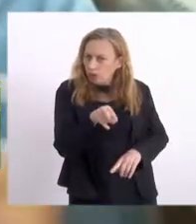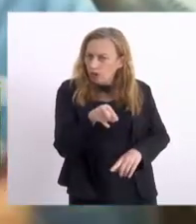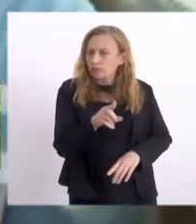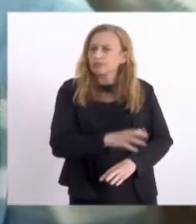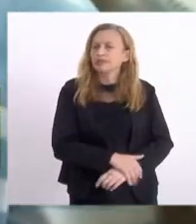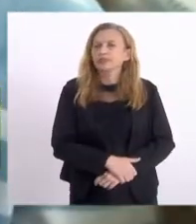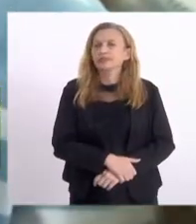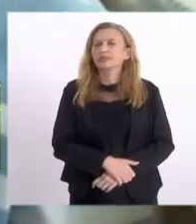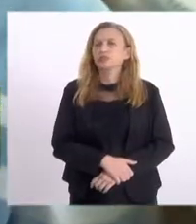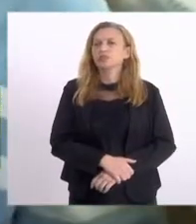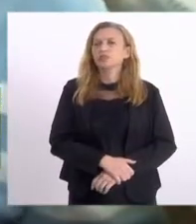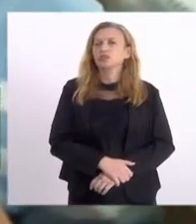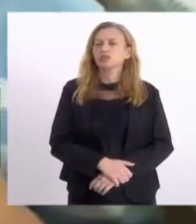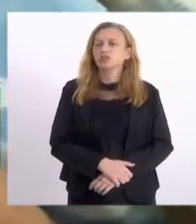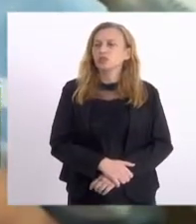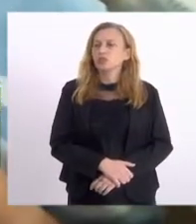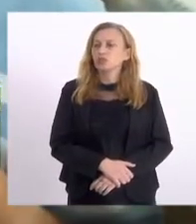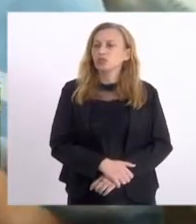material.